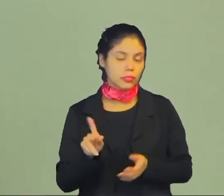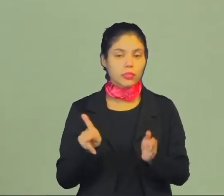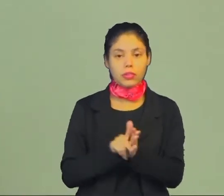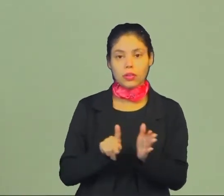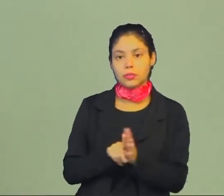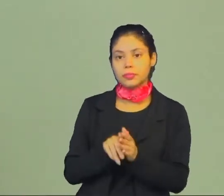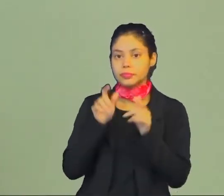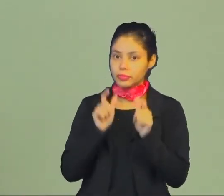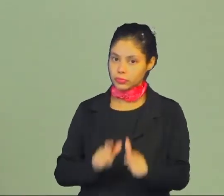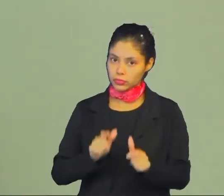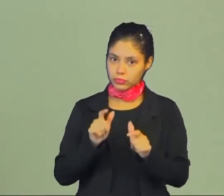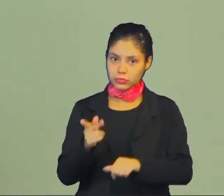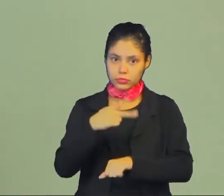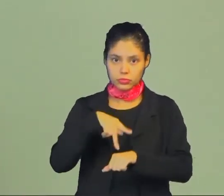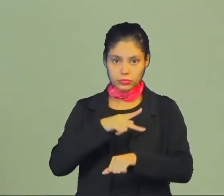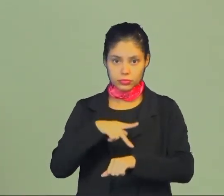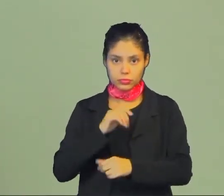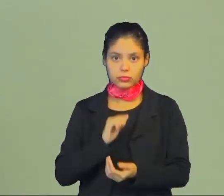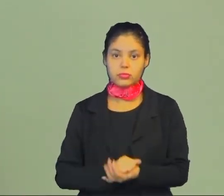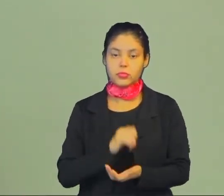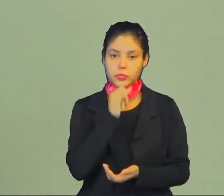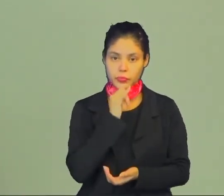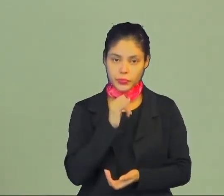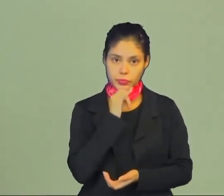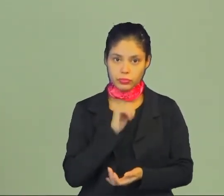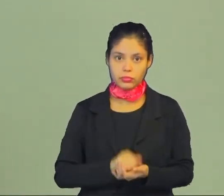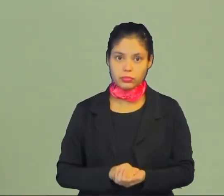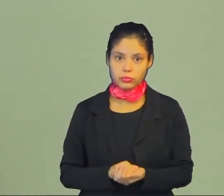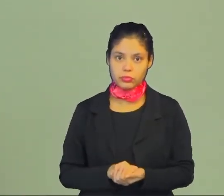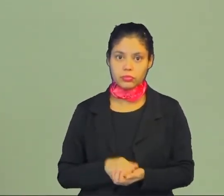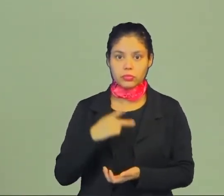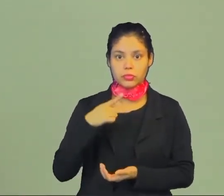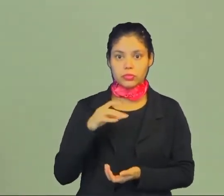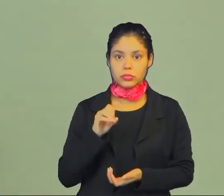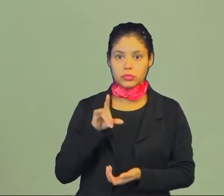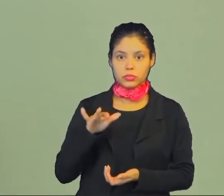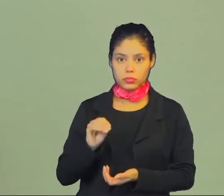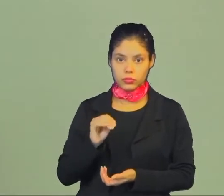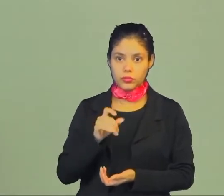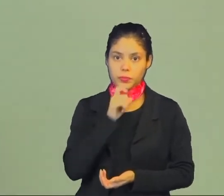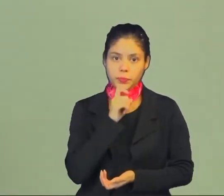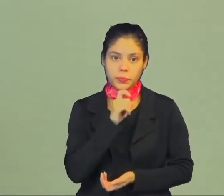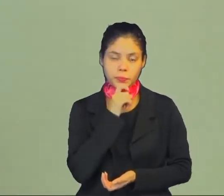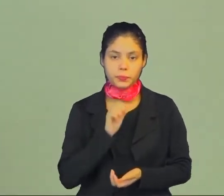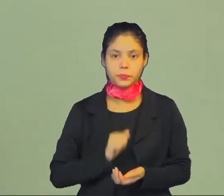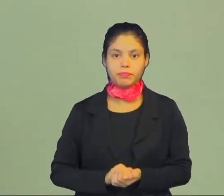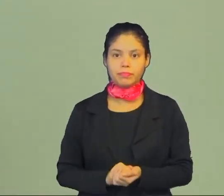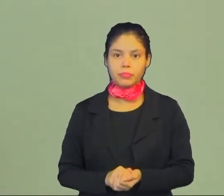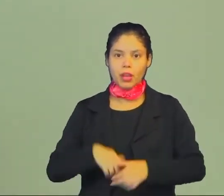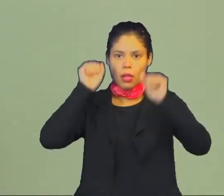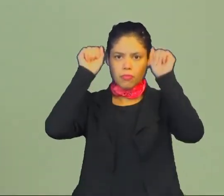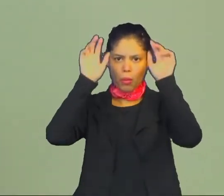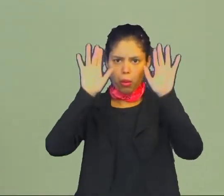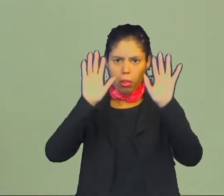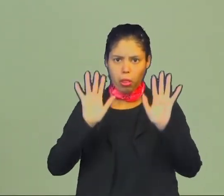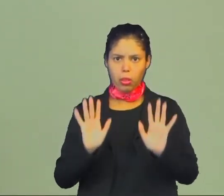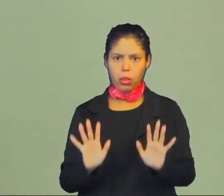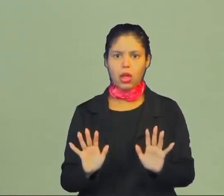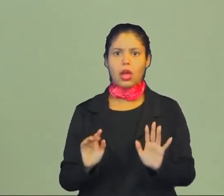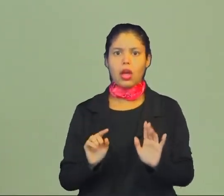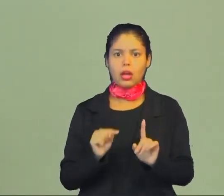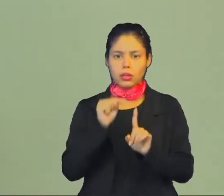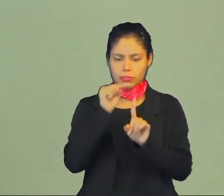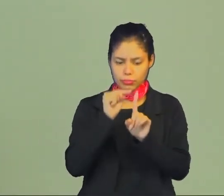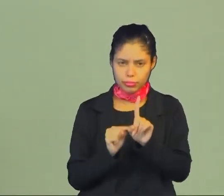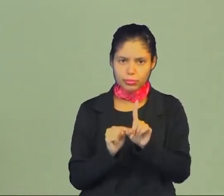realmente do local ou país se for por exemplo mais aos polos a gente vai ter então o inverno não é bem mais gelado com